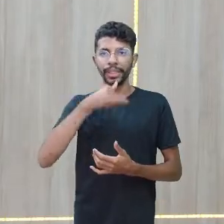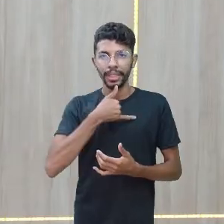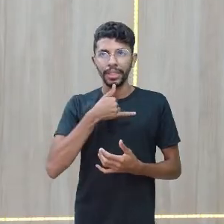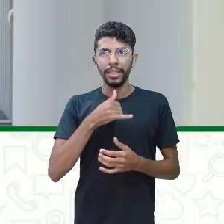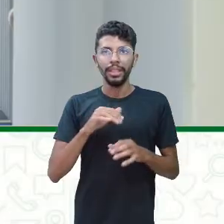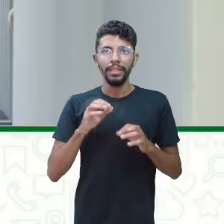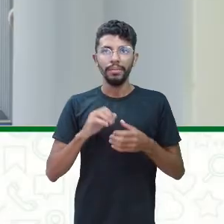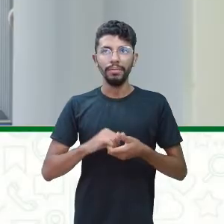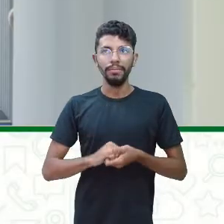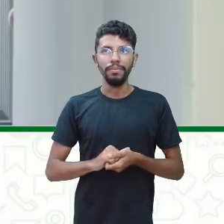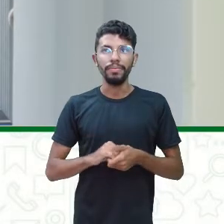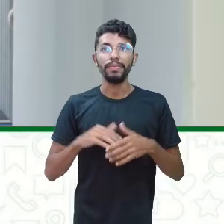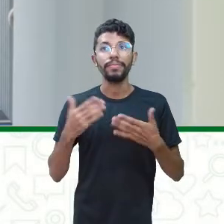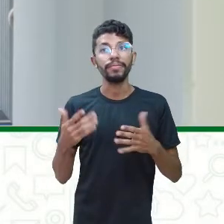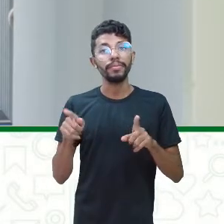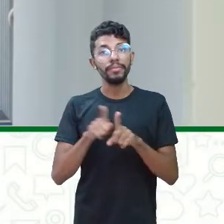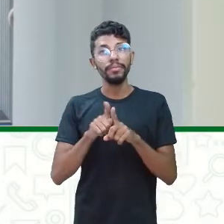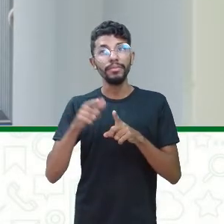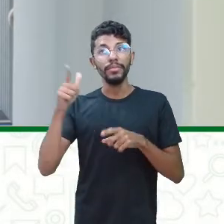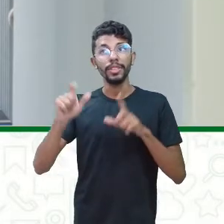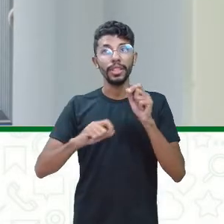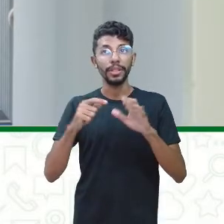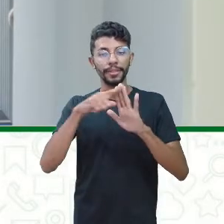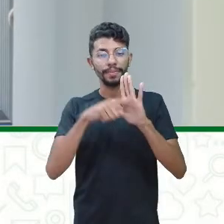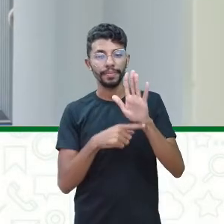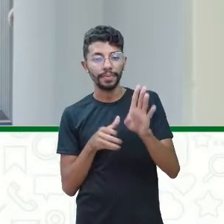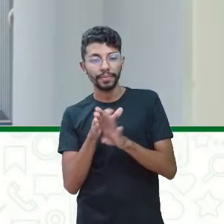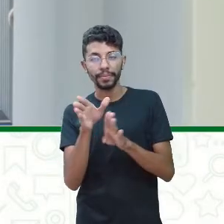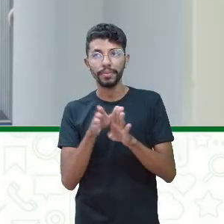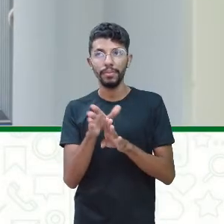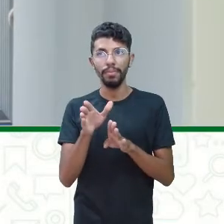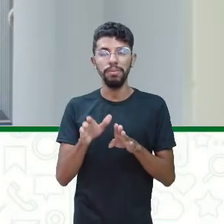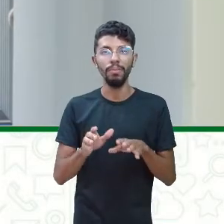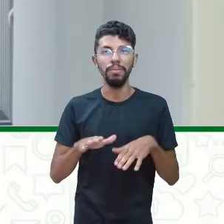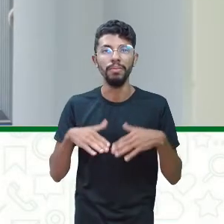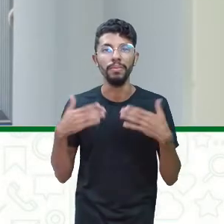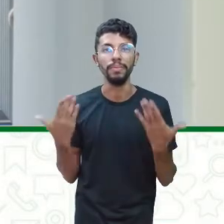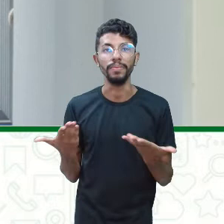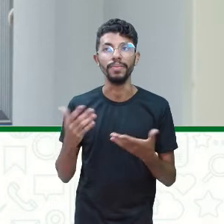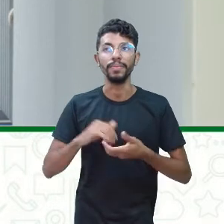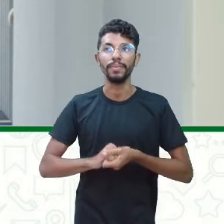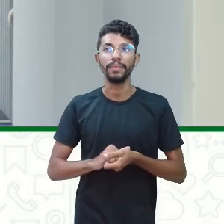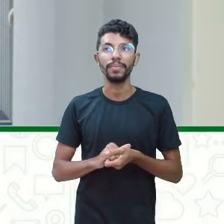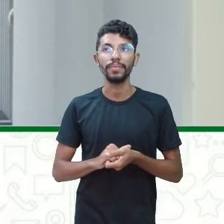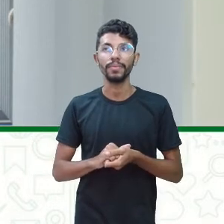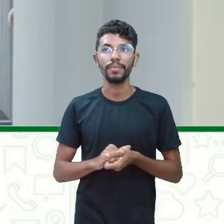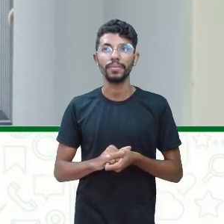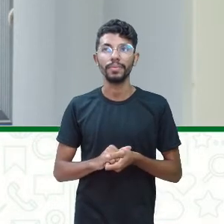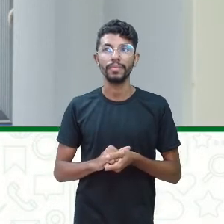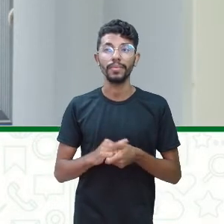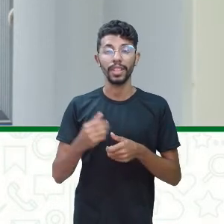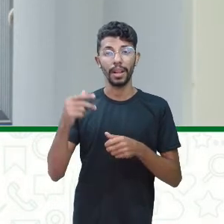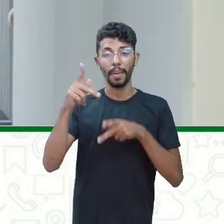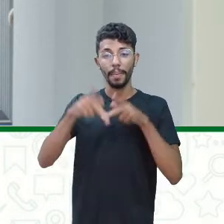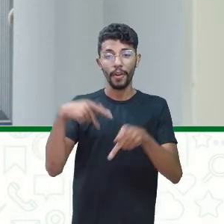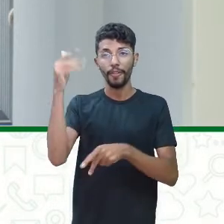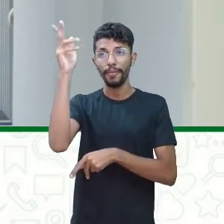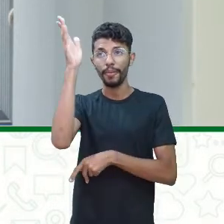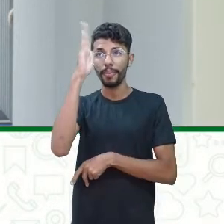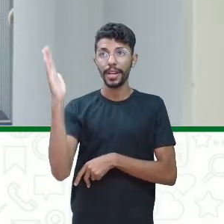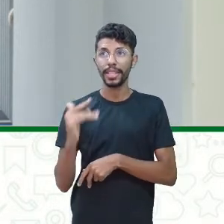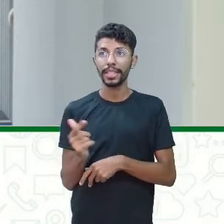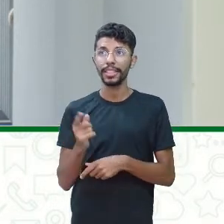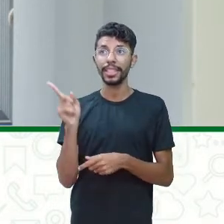que tem é o seguinte, sobre Instructional Manual, que é o manual de instrução. Outro rótulo que tem lá é o seguinte, Brazilians do not